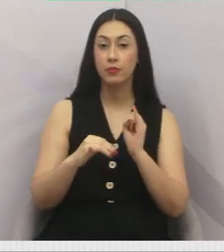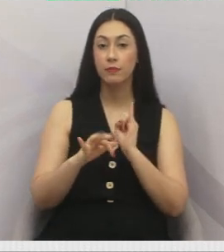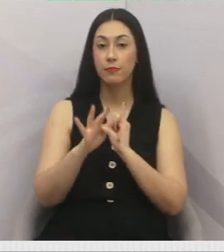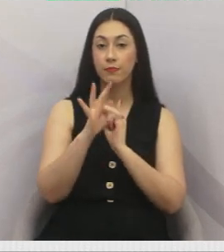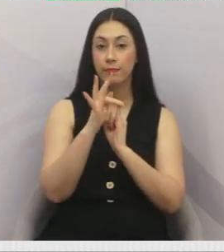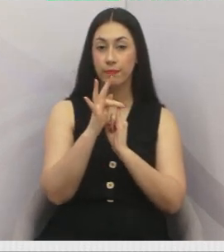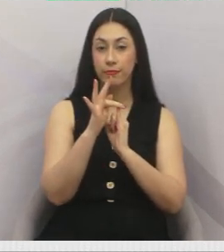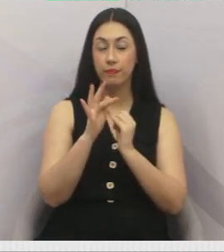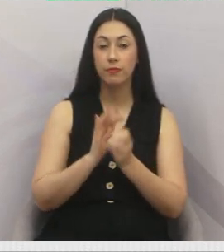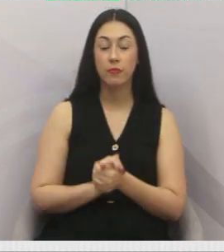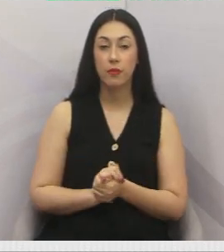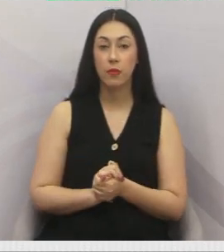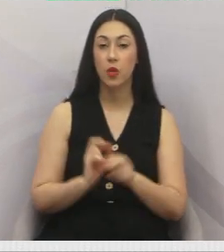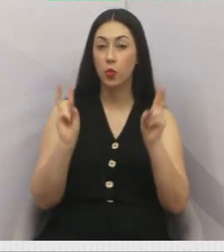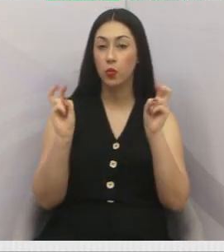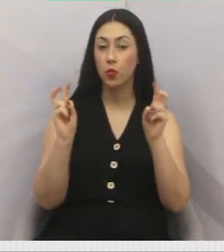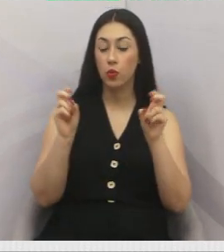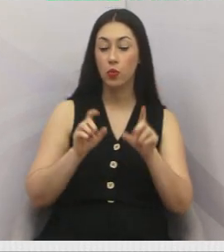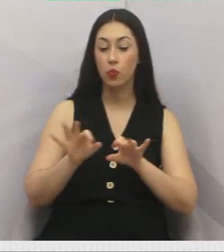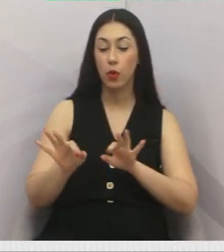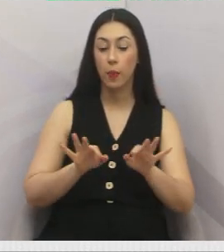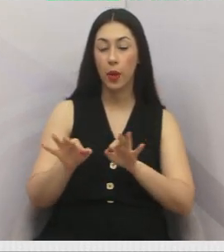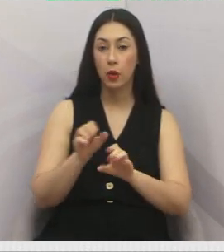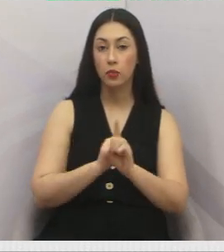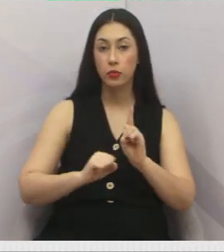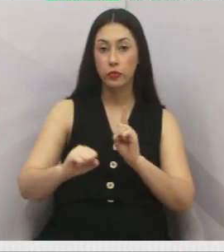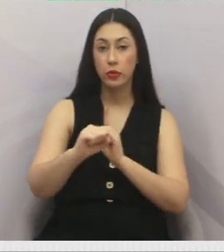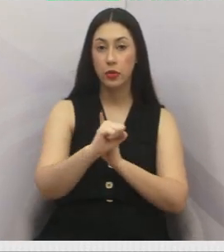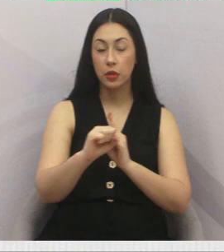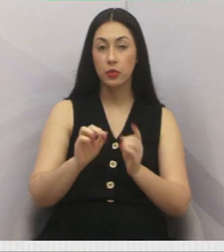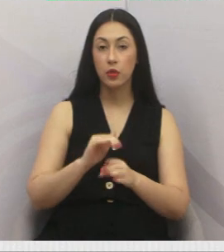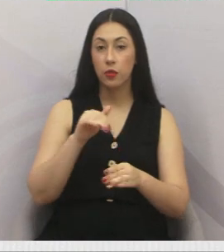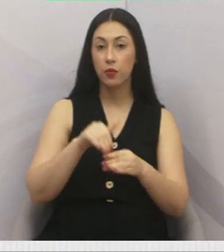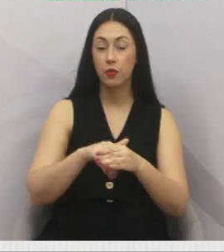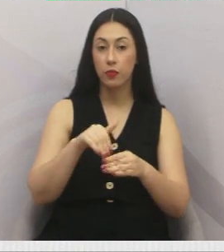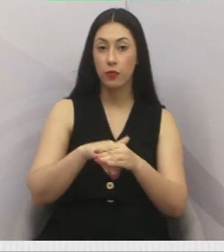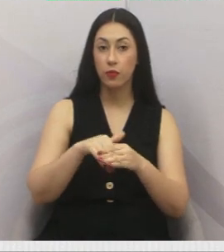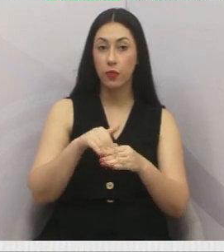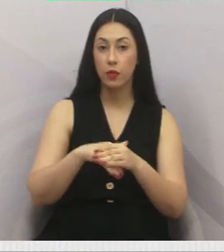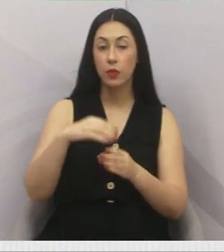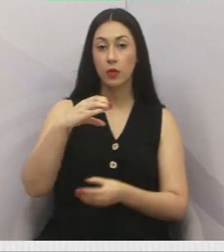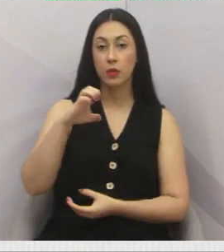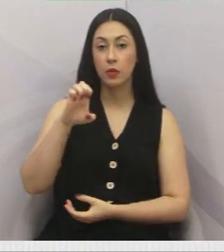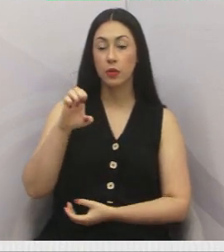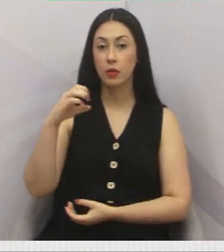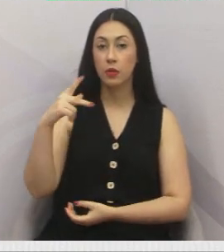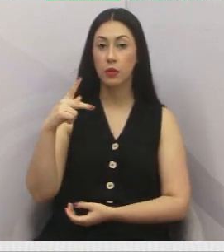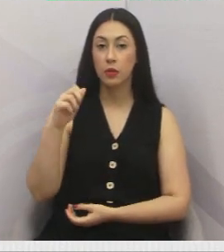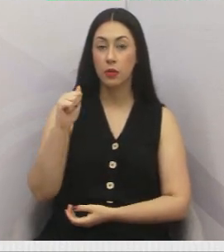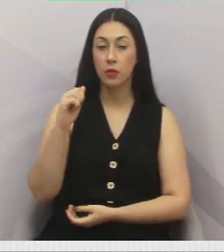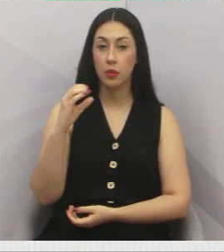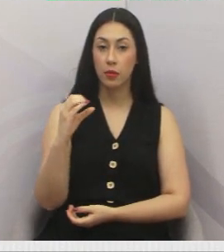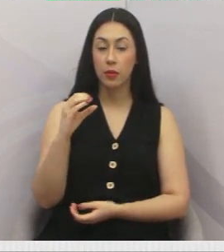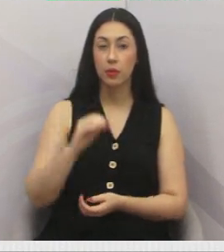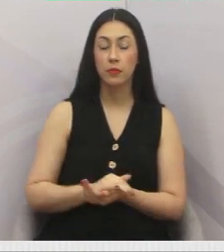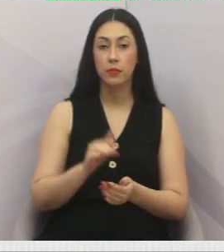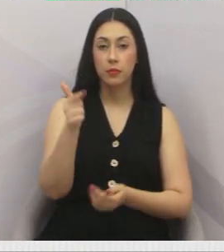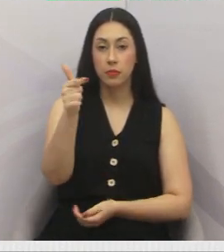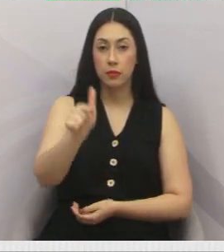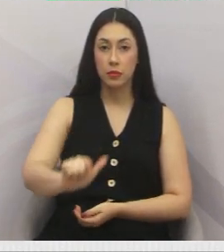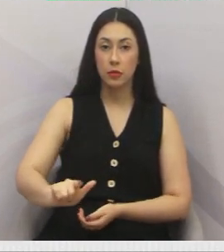Federal. Segmento Organização da Sociedade Civil, um voto para CEPAC. Próximo voto.